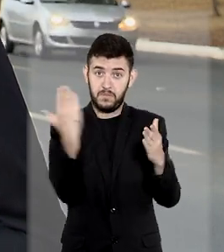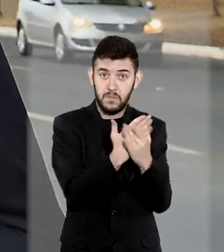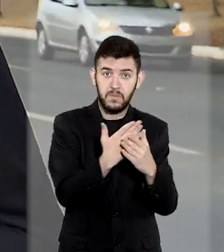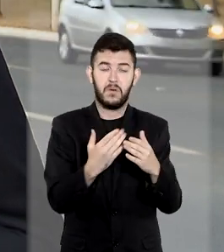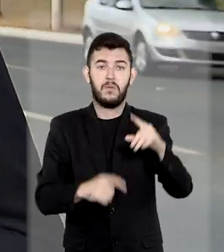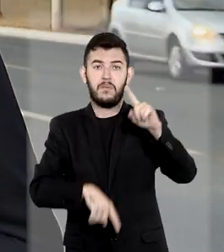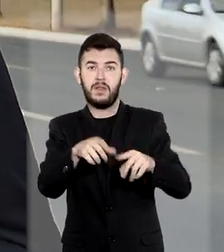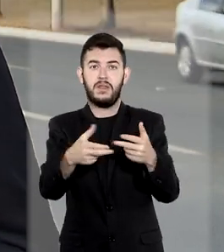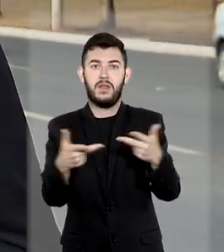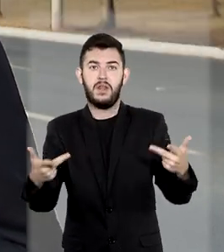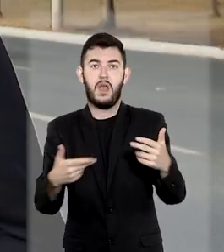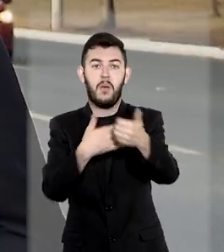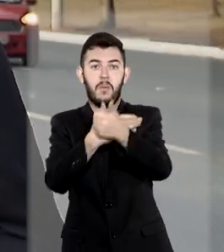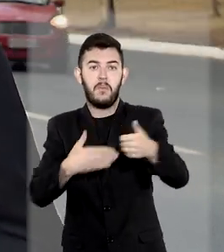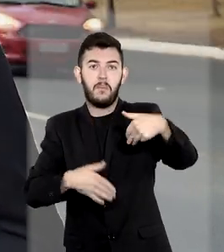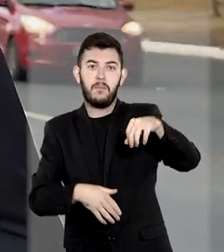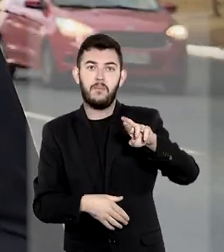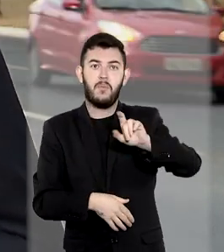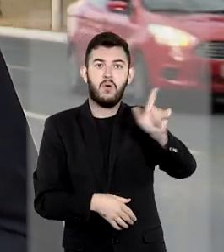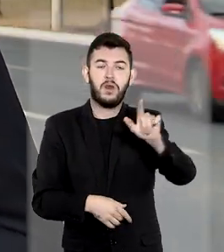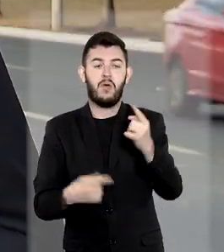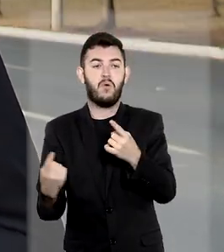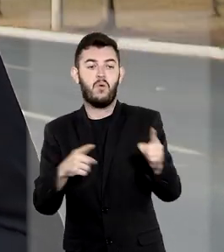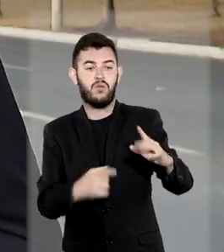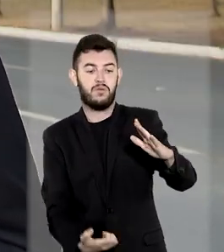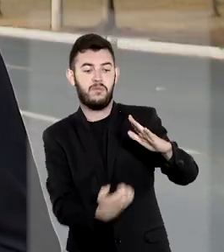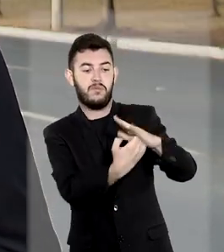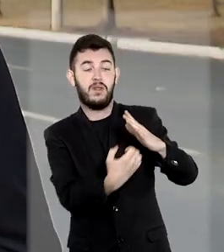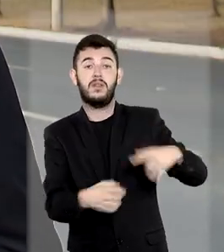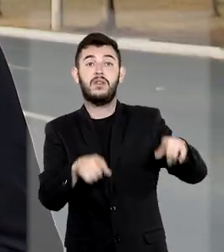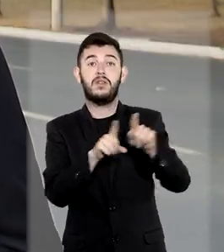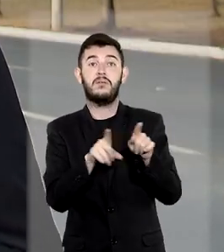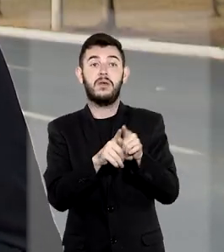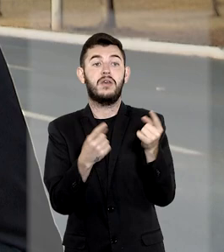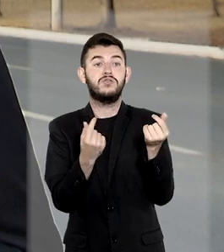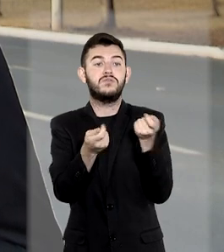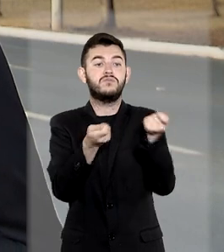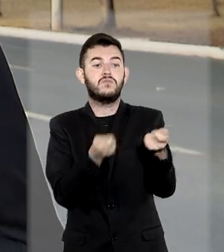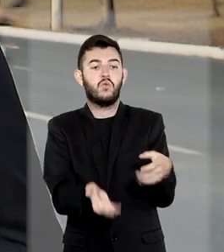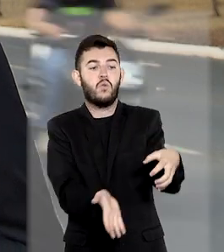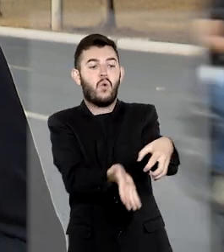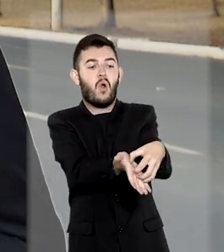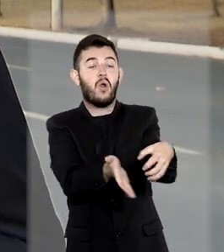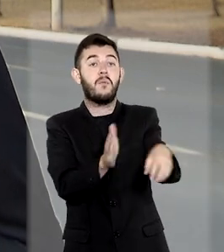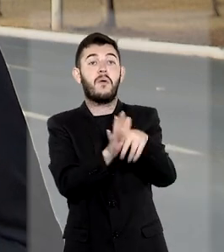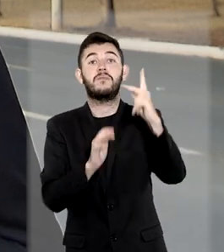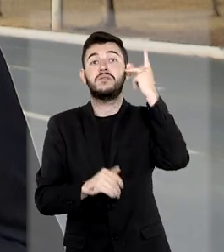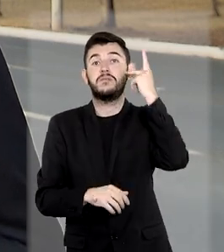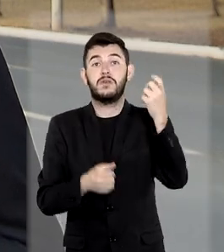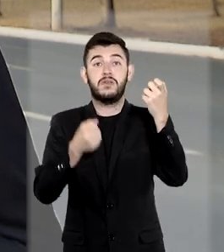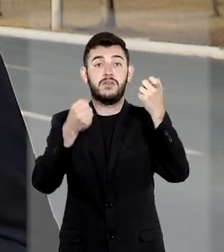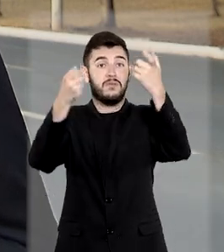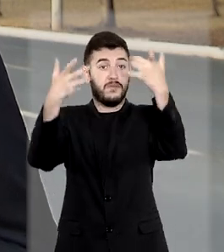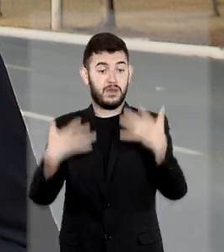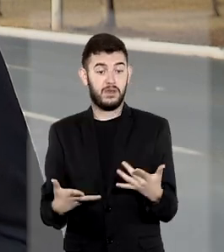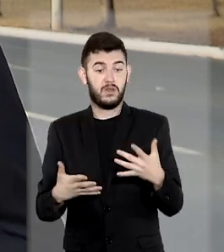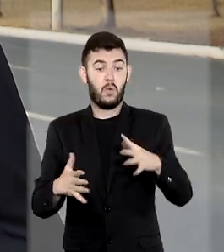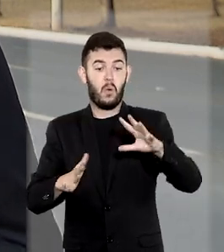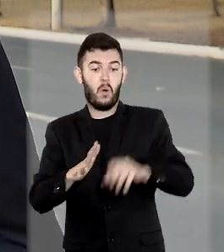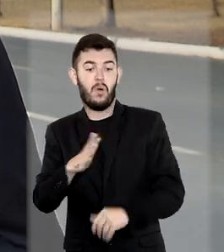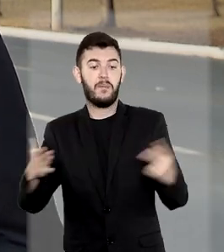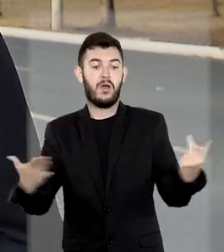danos materiais e morais contra uma concessionária e a Fazenda Pública de São Paulo, argumentando que foram vítimas de